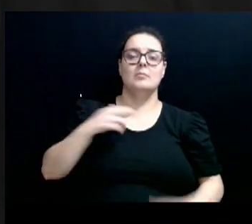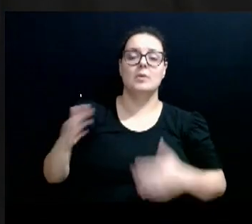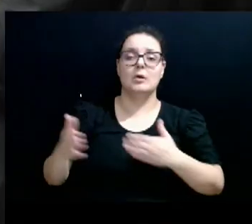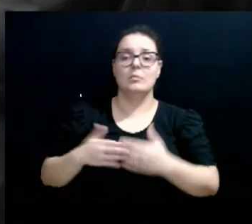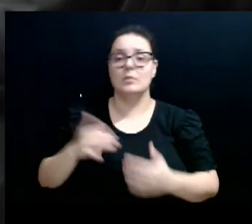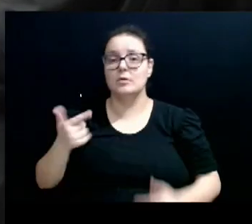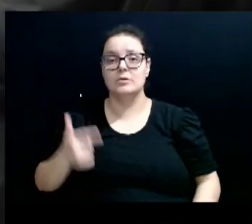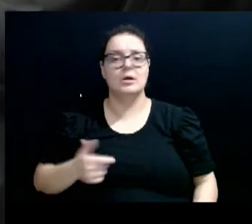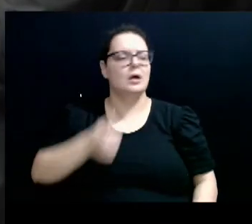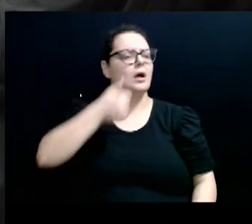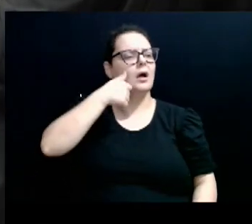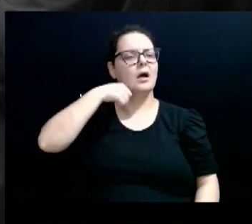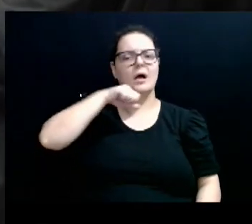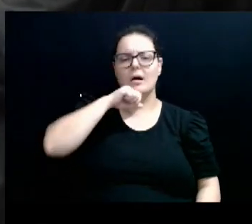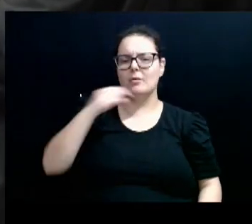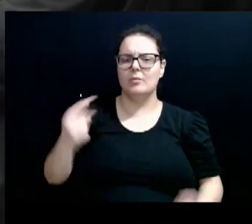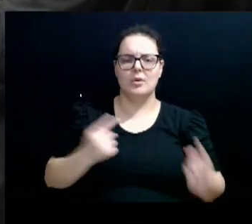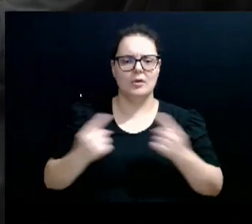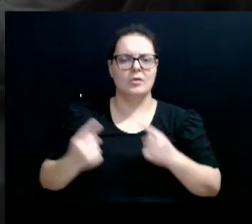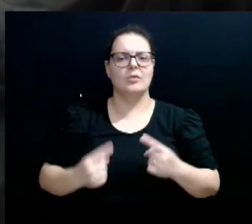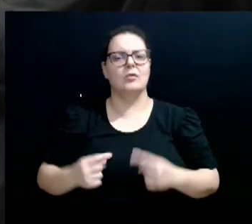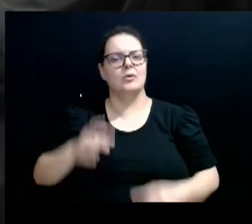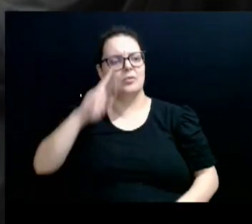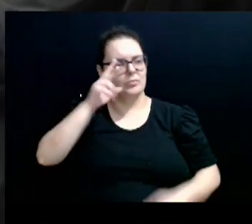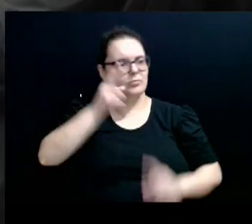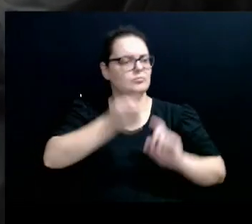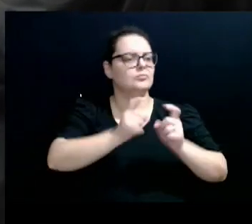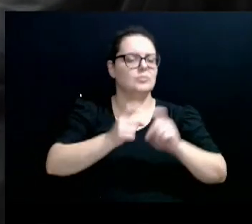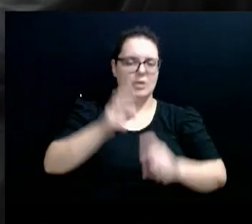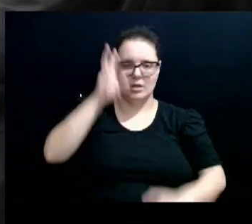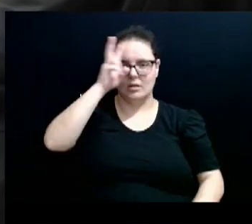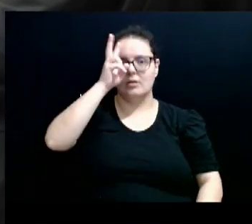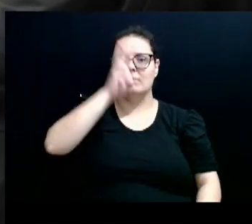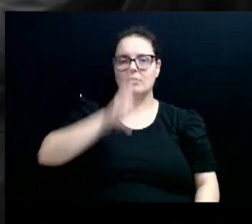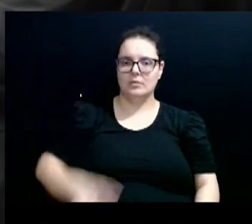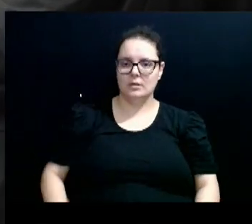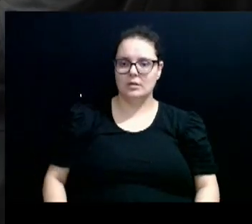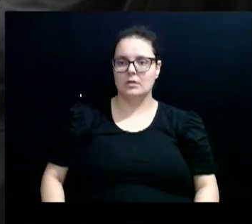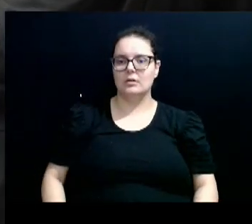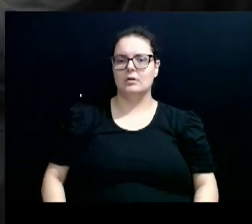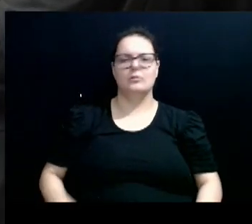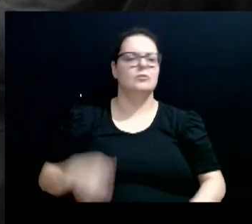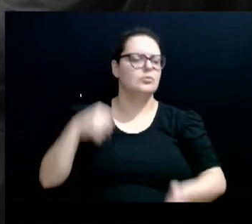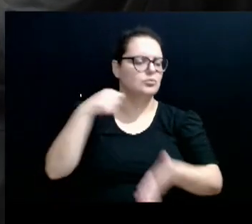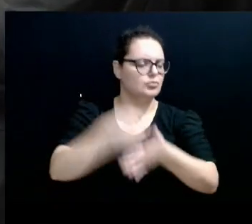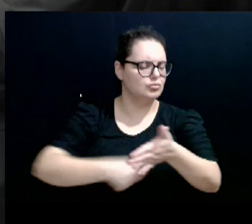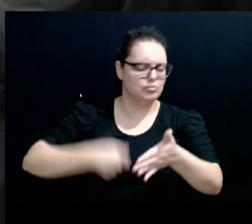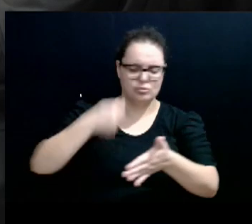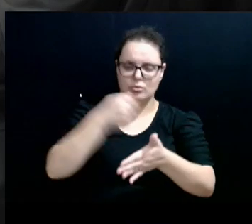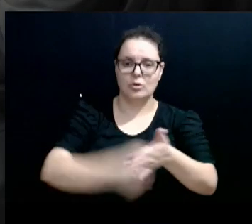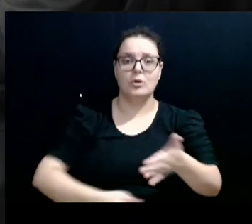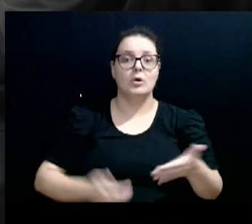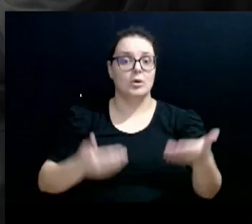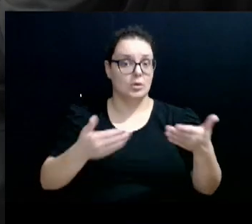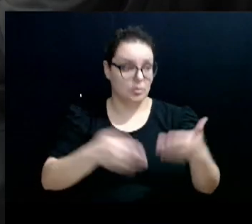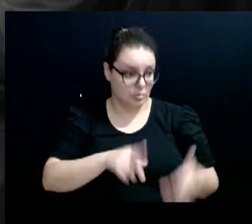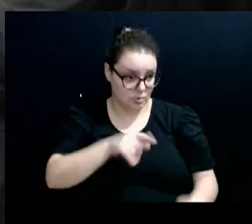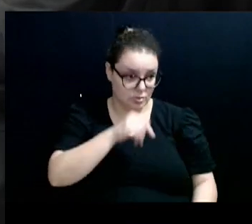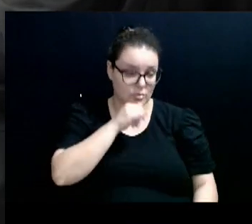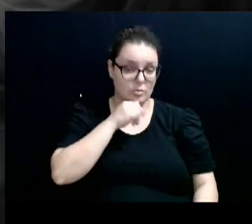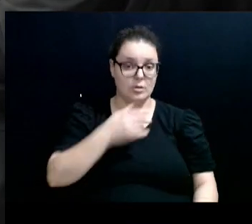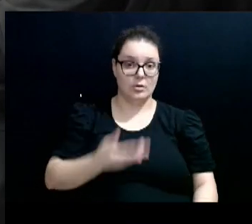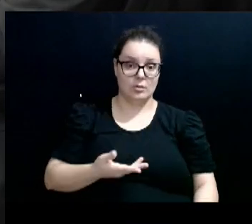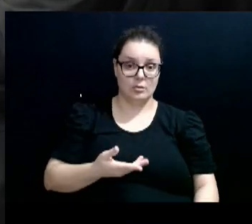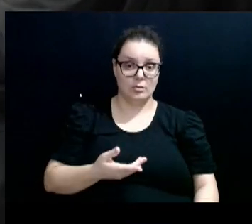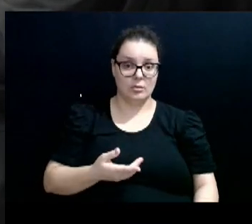aqui, o senhor se reunia, eu lembro muito bem. Foi uma luta. E hoje é um exemplo, porque é a primeira nota,